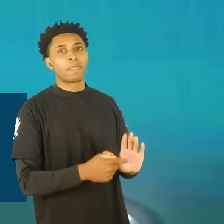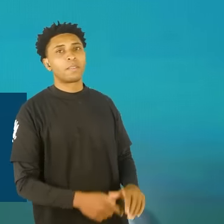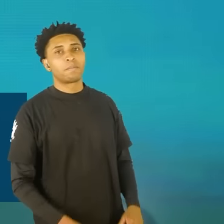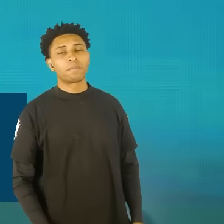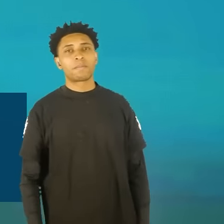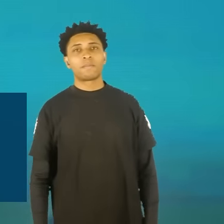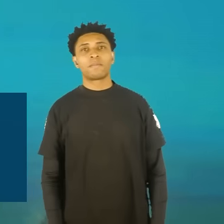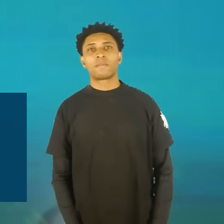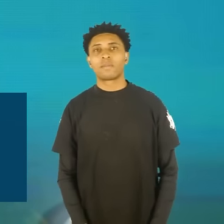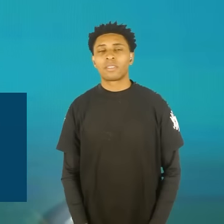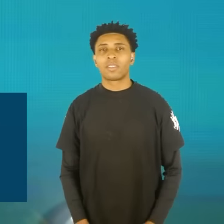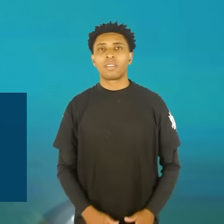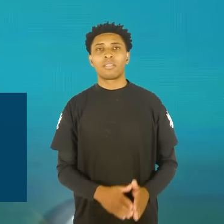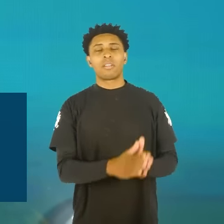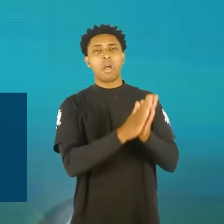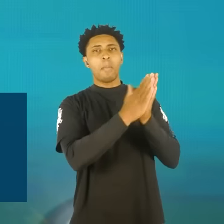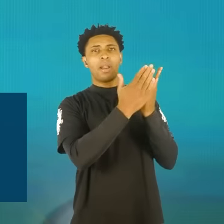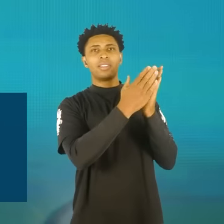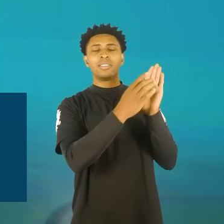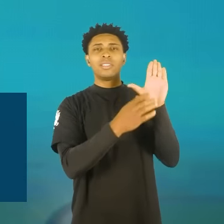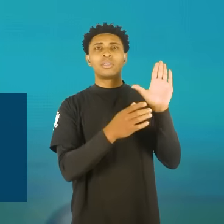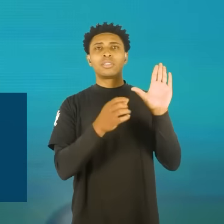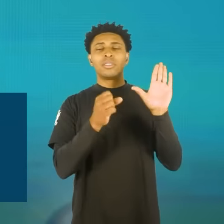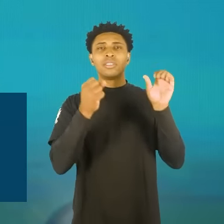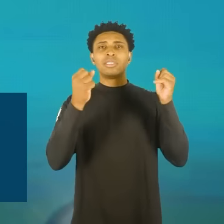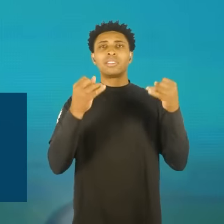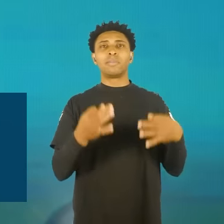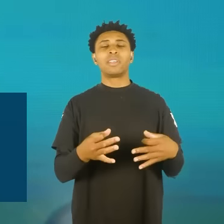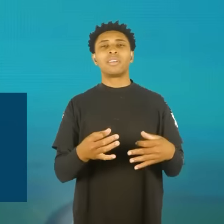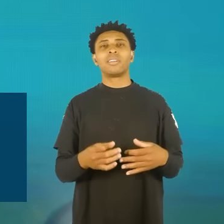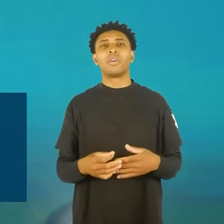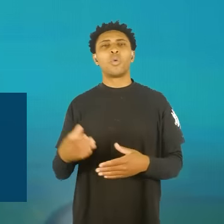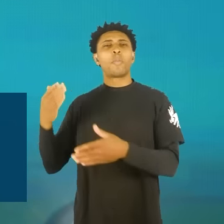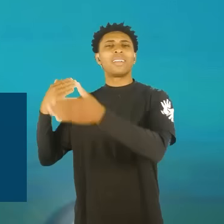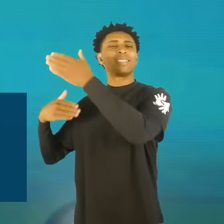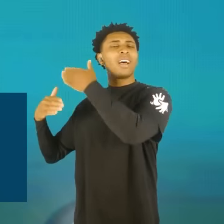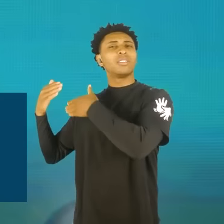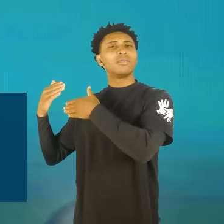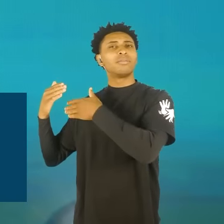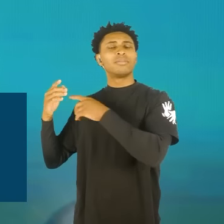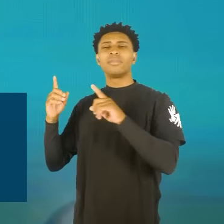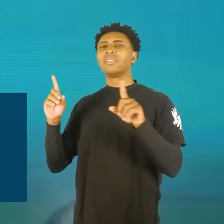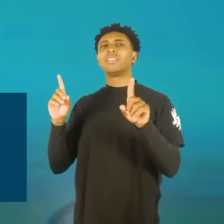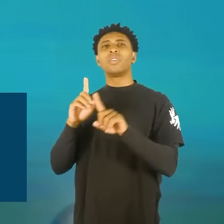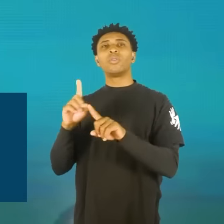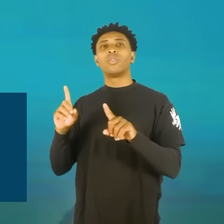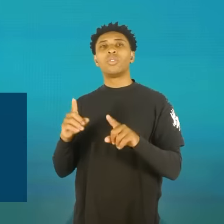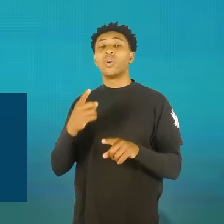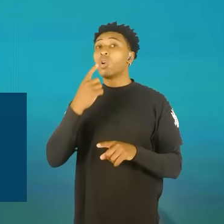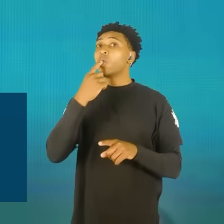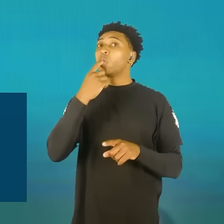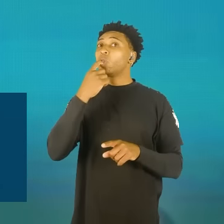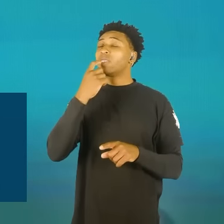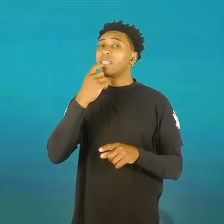Veja, esse texto não está falando de reencarnação, regressão. Esse sangue que está na terra,